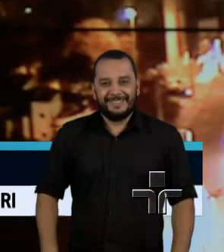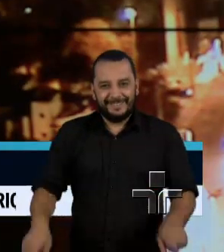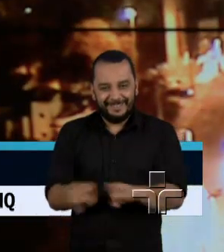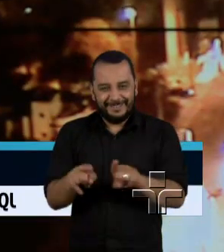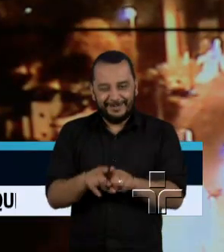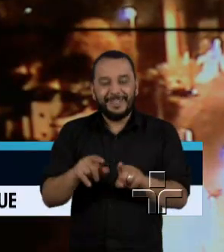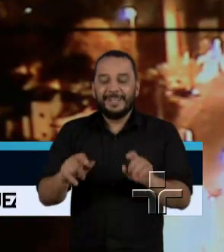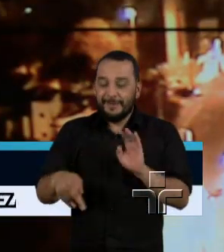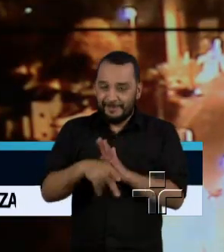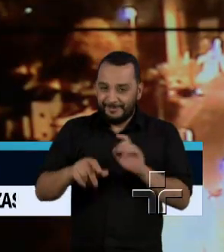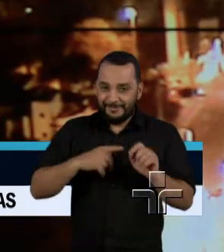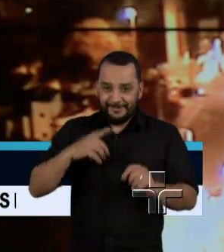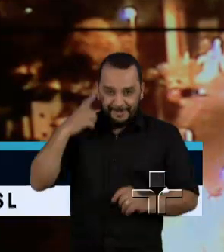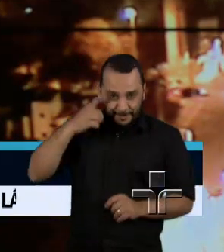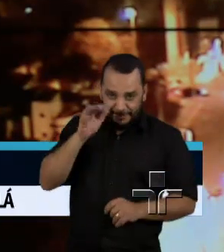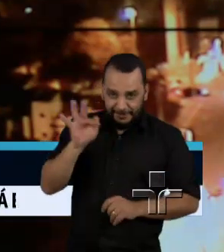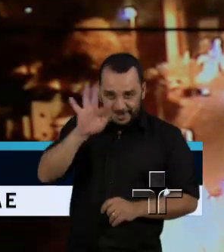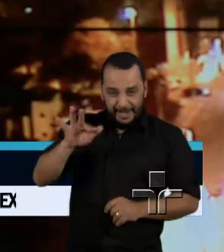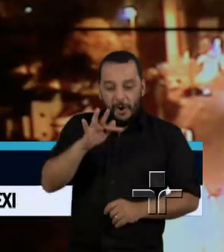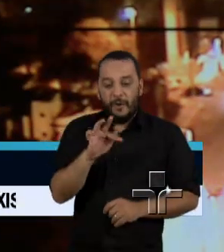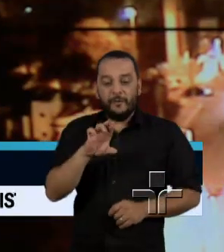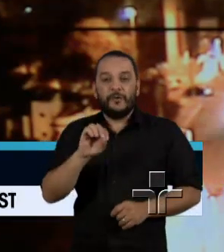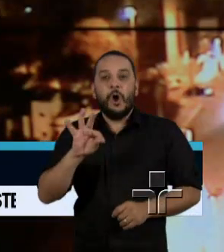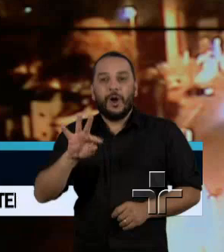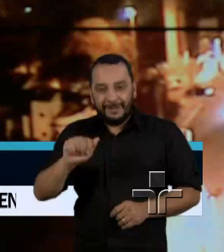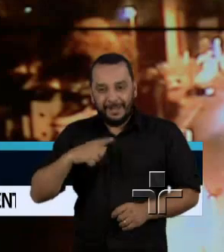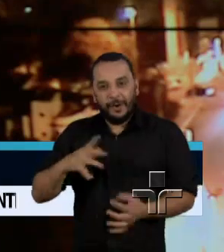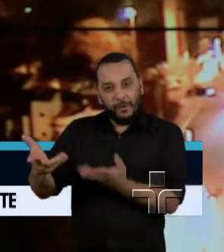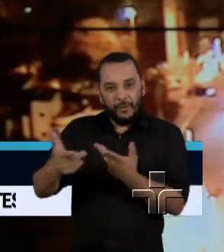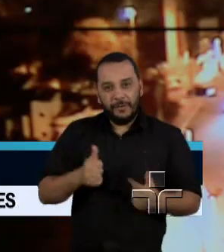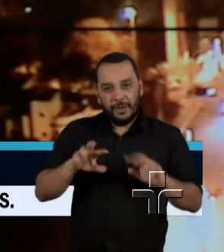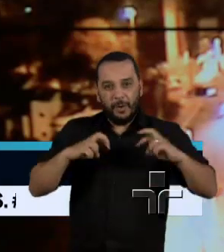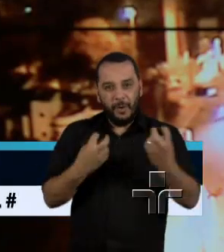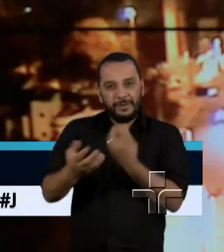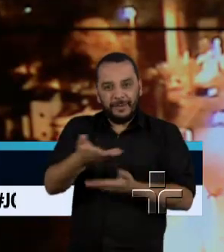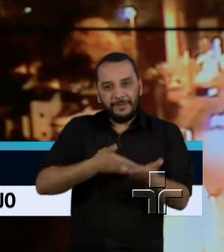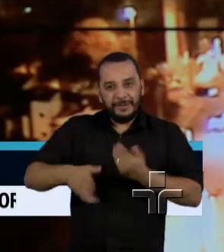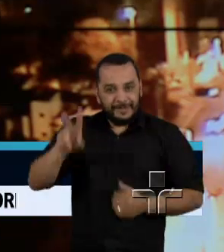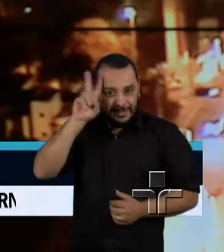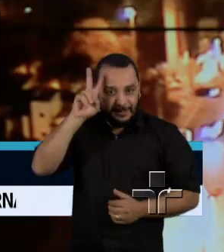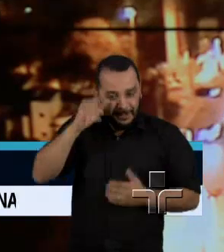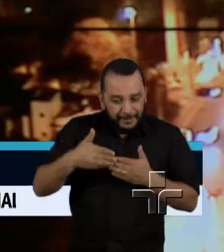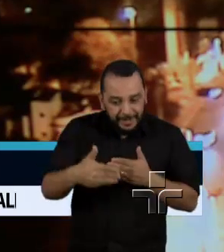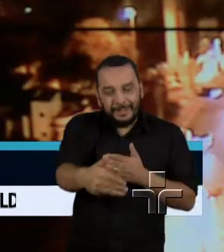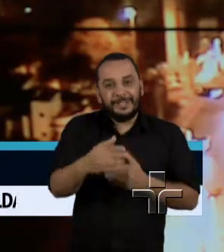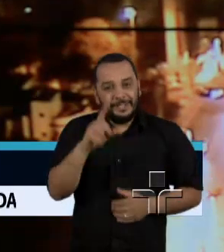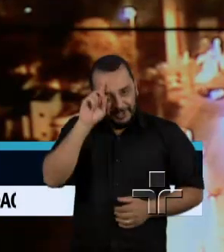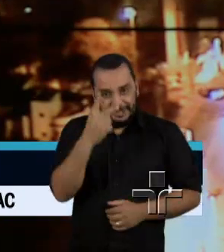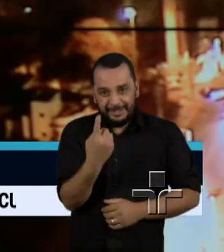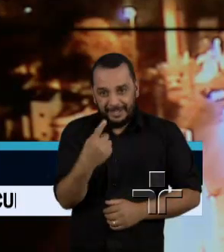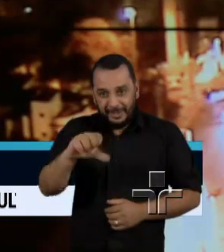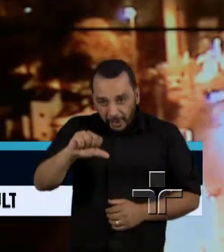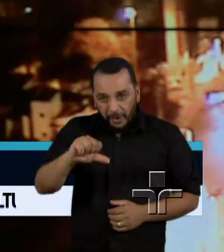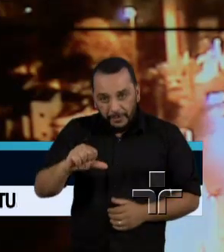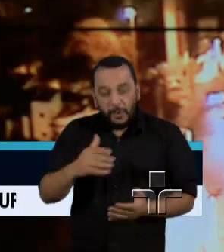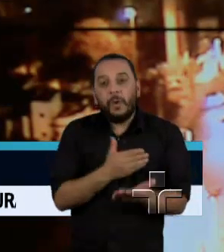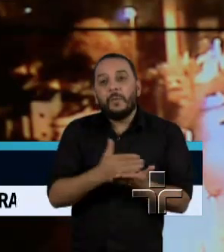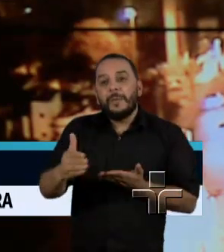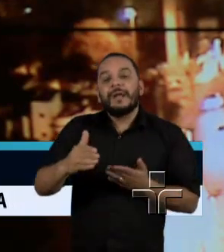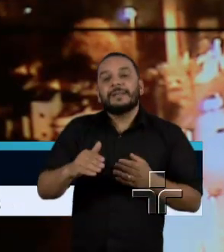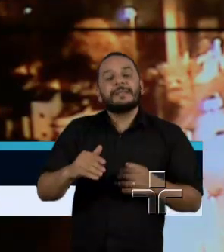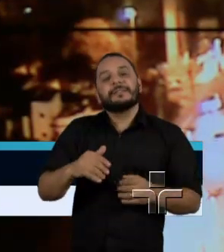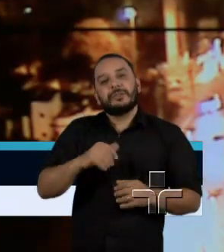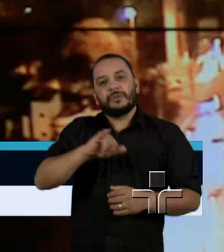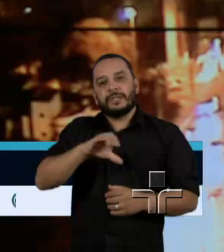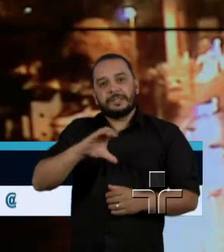federal Alexandre Frota, do PSDB, é o convidado do Roda Viva da próxima segunda-feira, dia 19. O programa vai ao ar logo após o